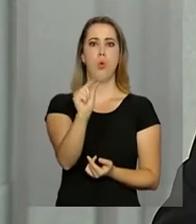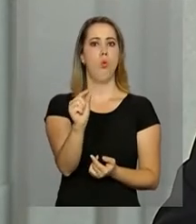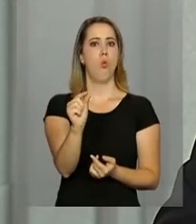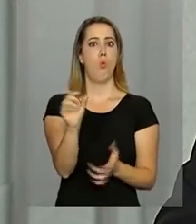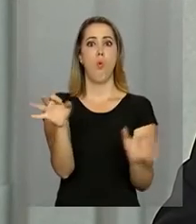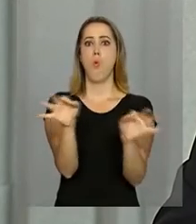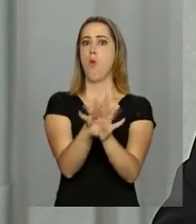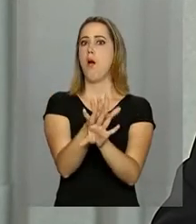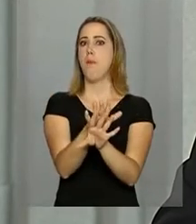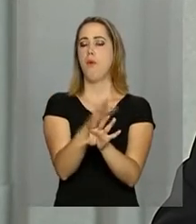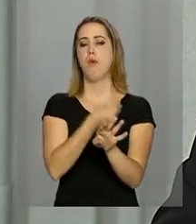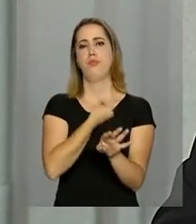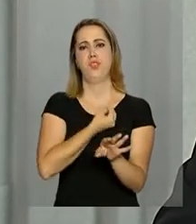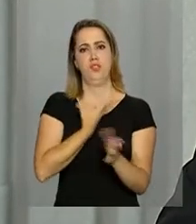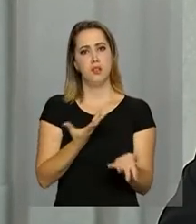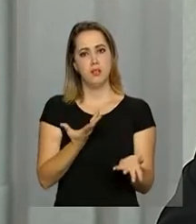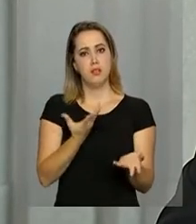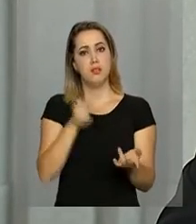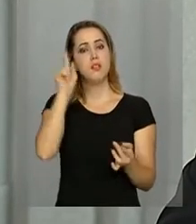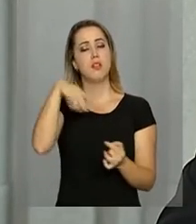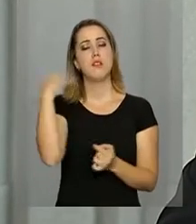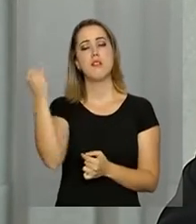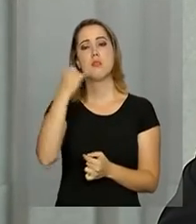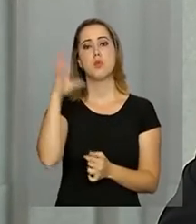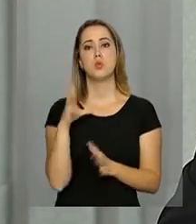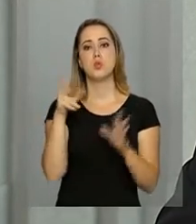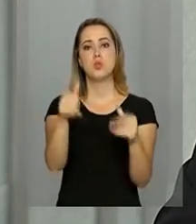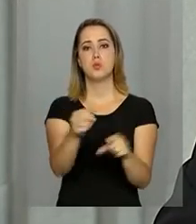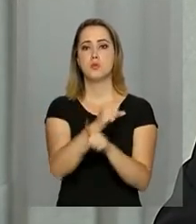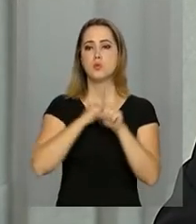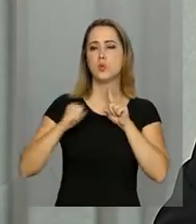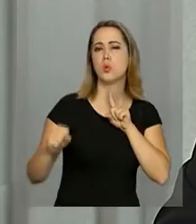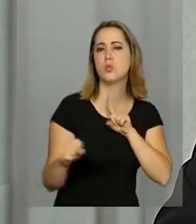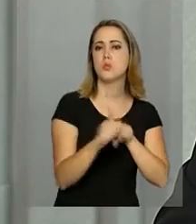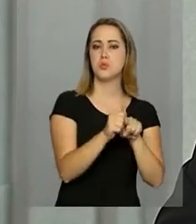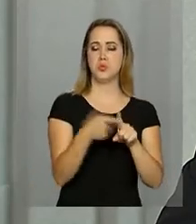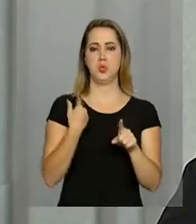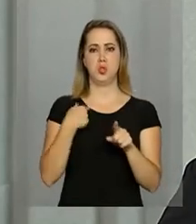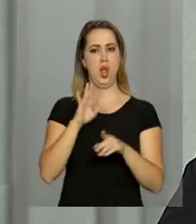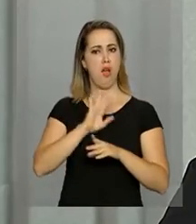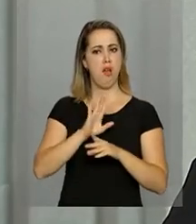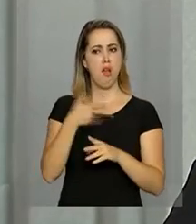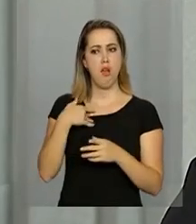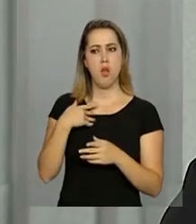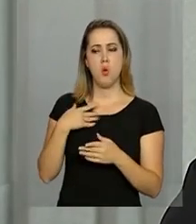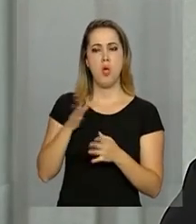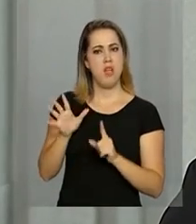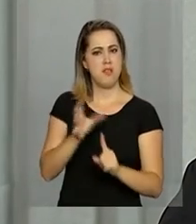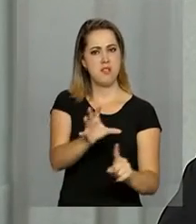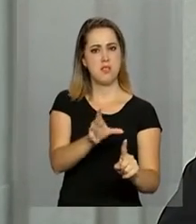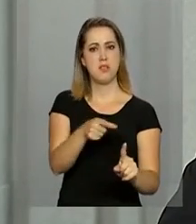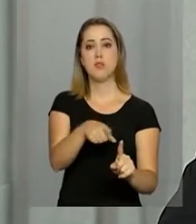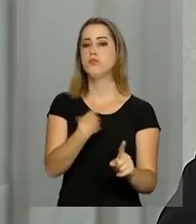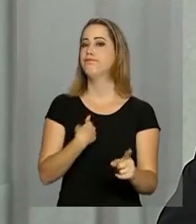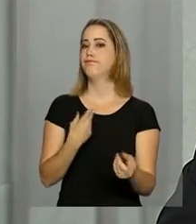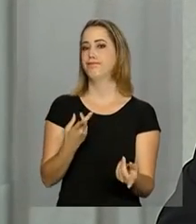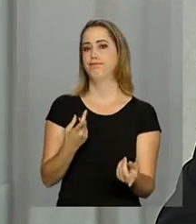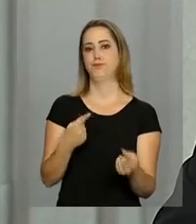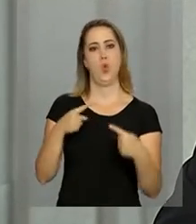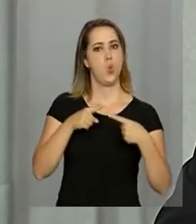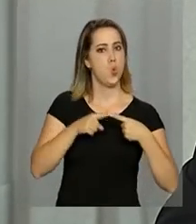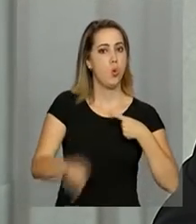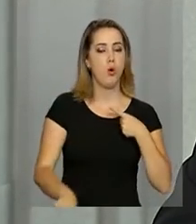É importante que toda a sociedade conscientize não apoiar essa atitude, não aceitar, uma vez